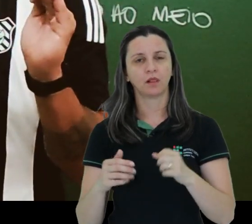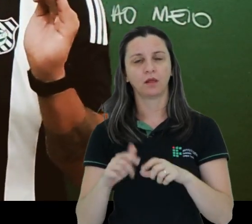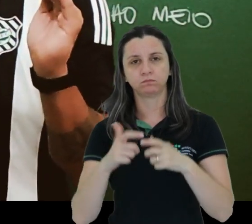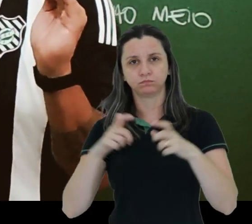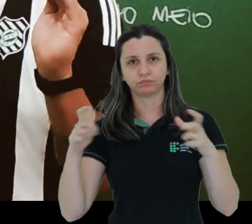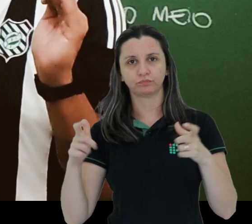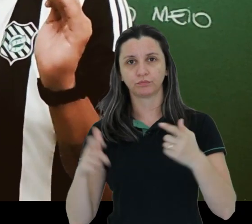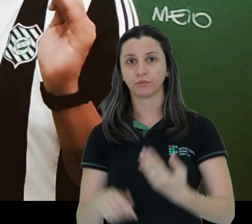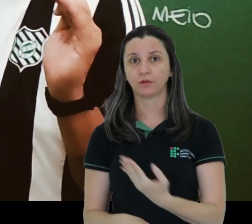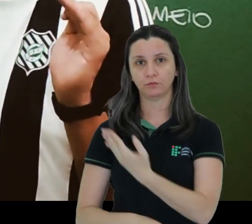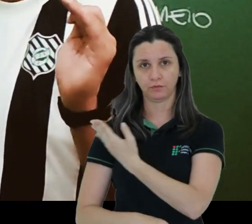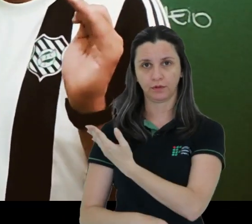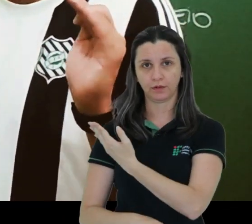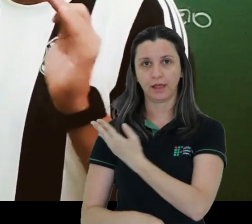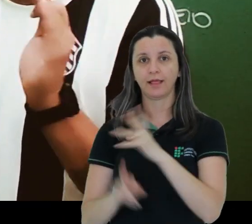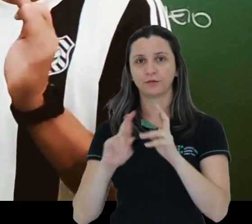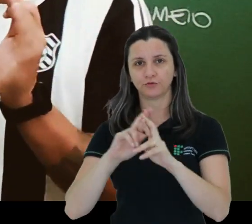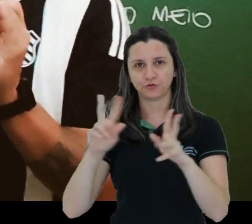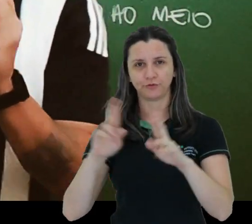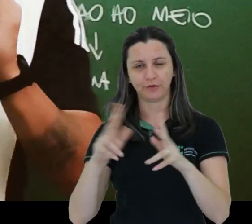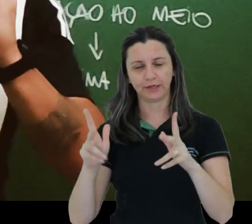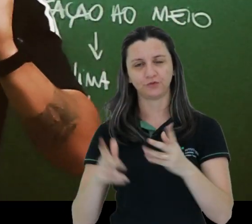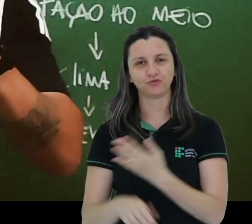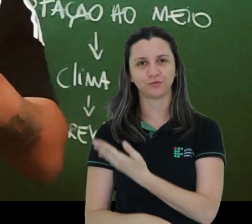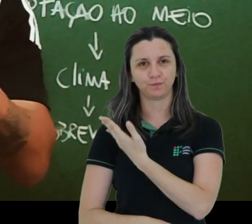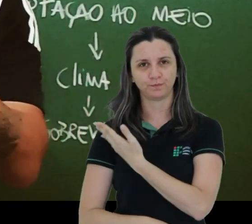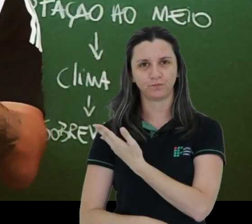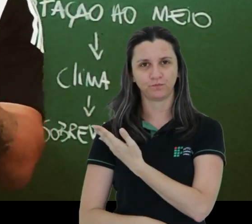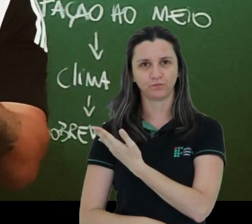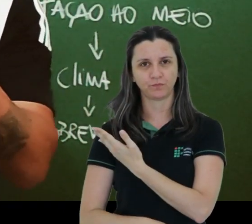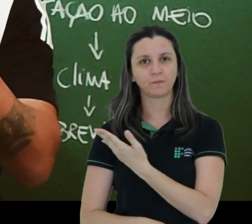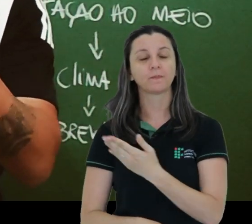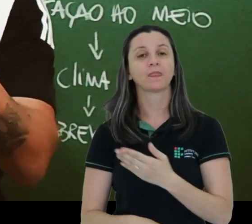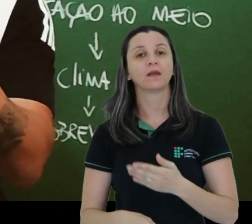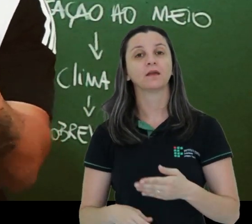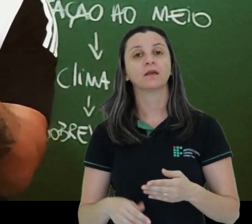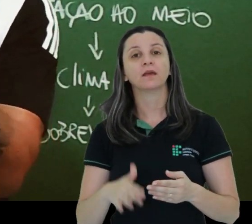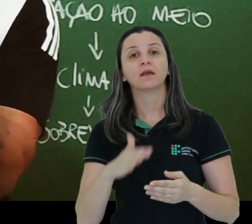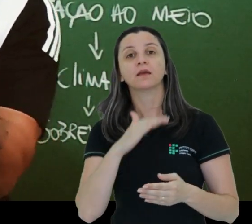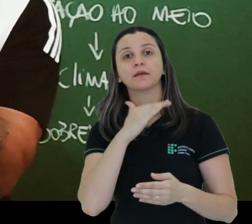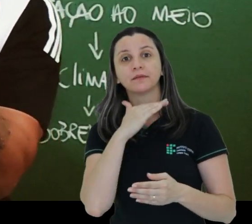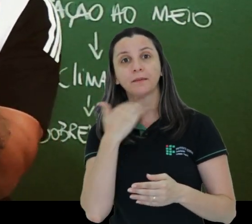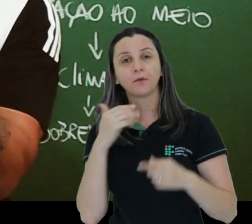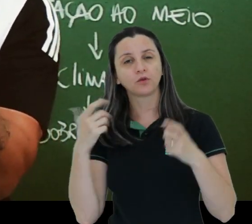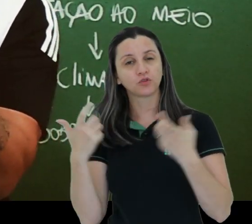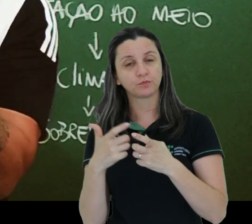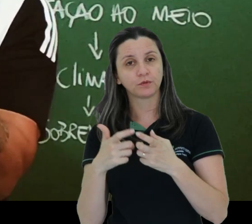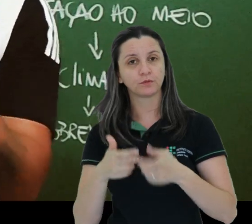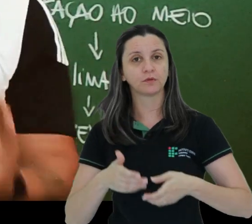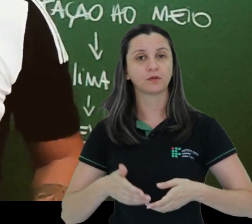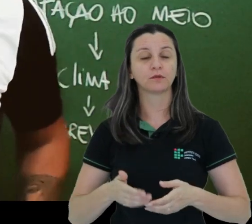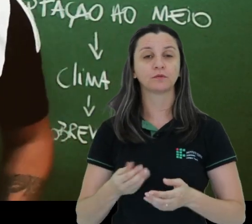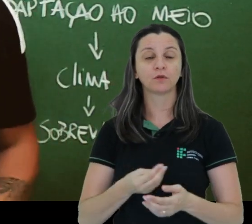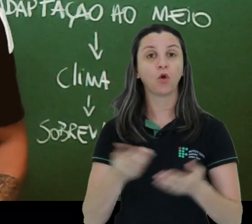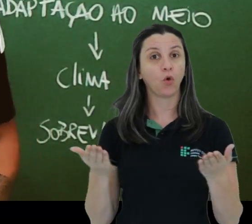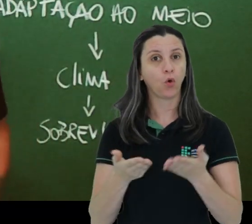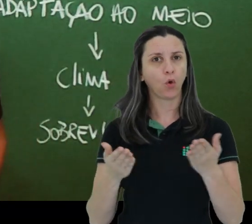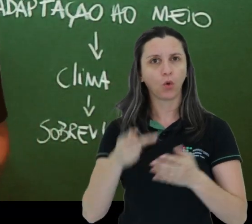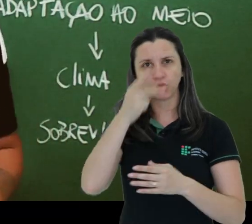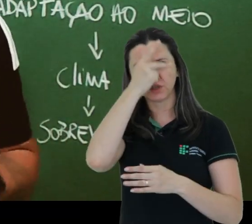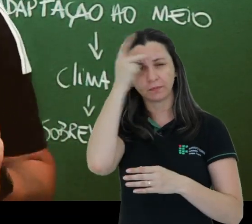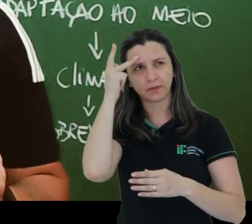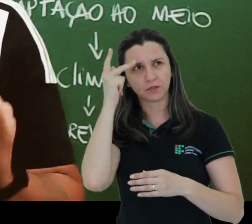assim, ó, fortinha assim, tá? Então ela vai diminuindo a natalidade e aumentando a expectativa de vida.